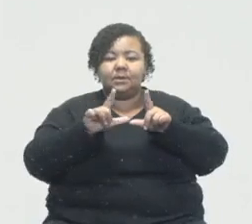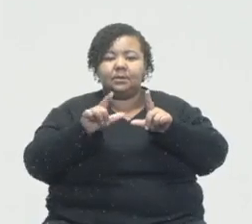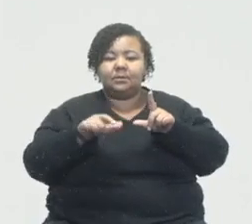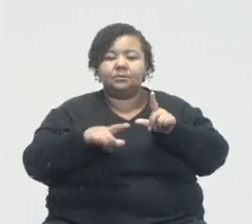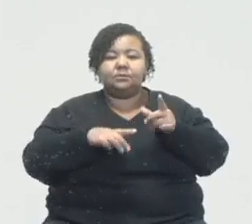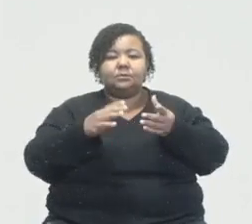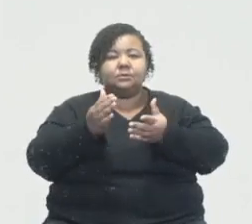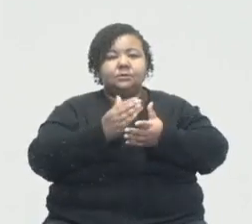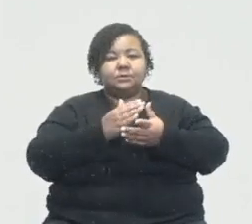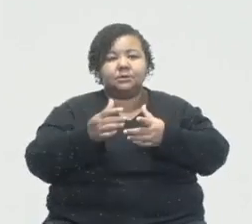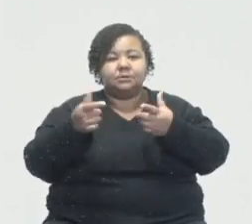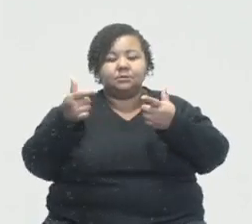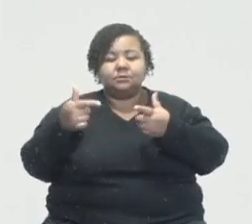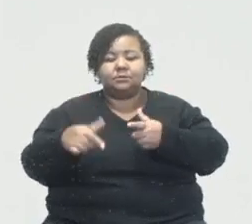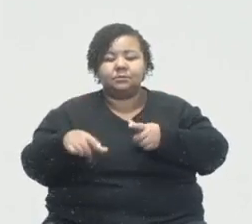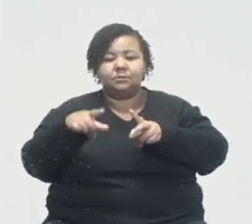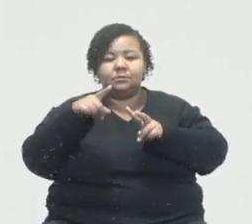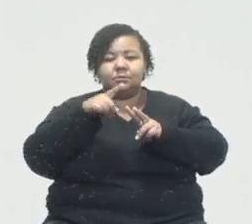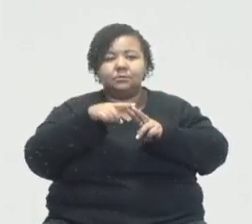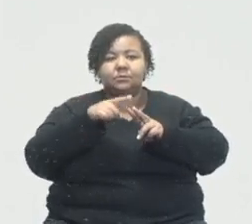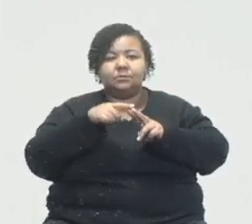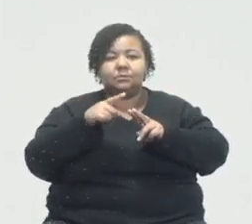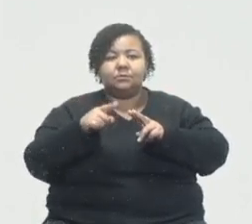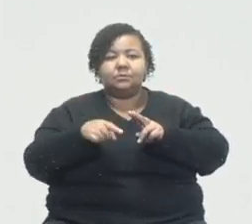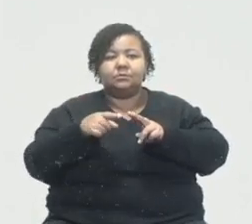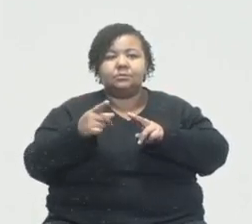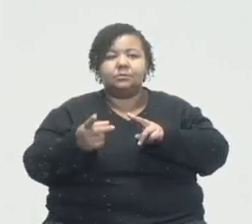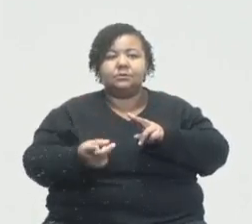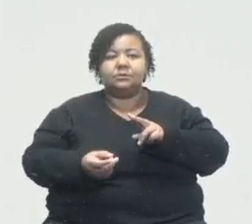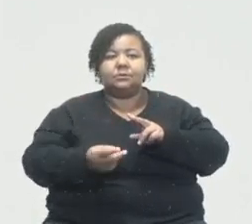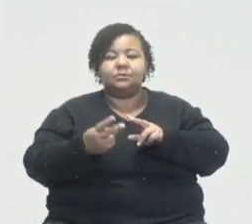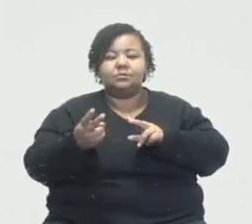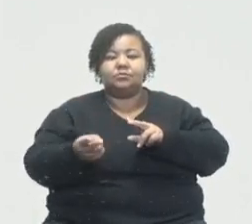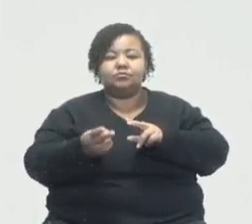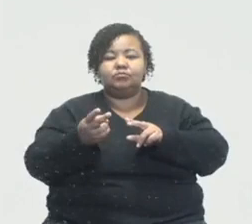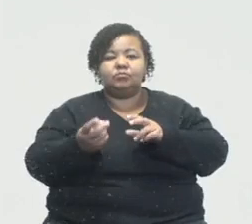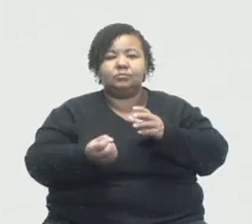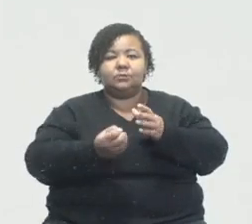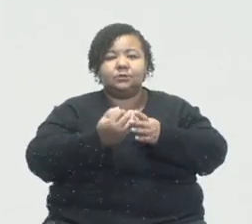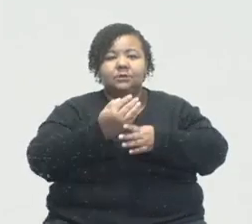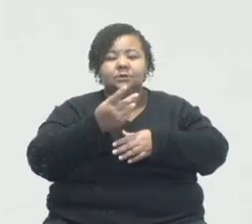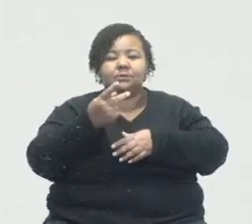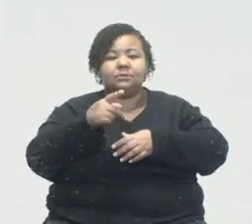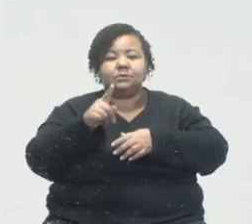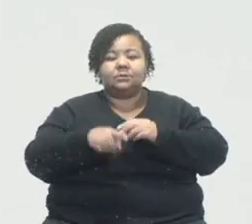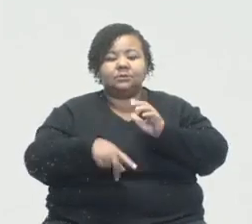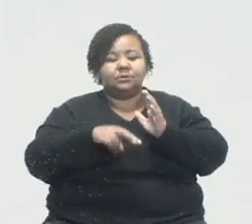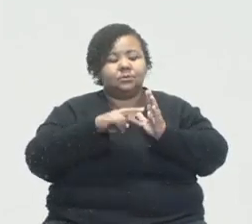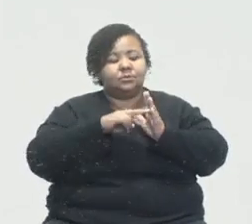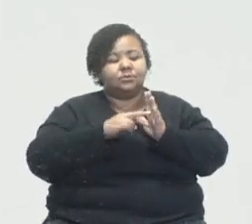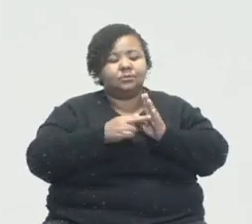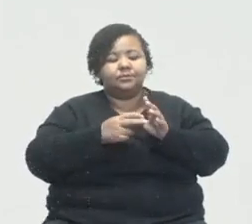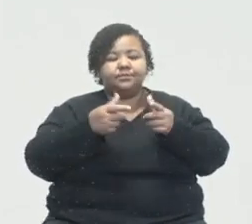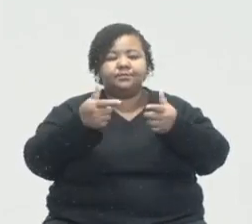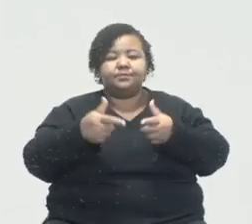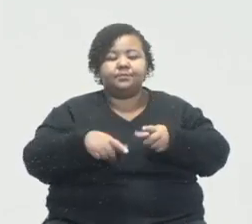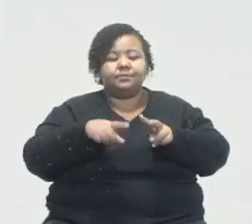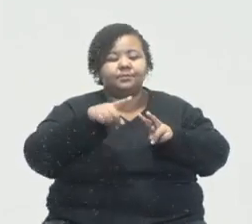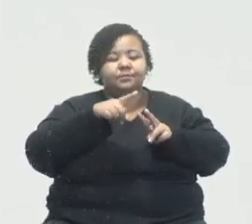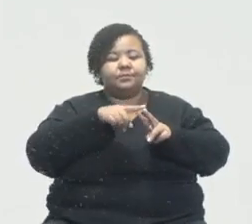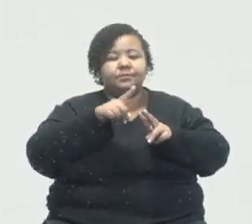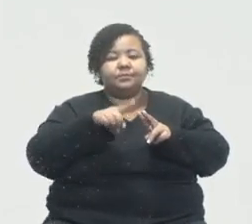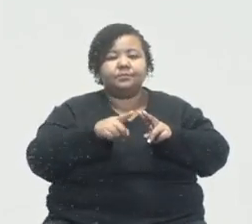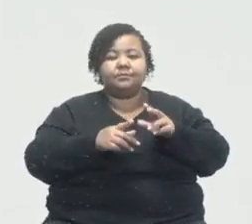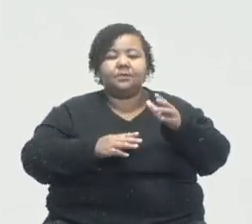vetoriais finitamente gerados. Neste conceito, nós temos que um espaço vetorial V ele é finitamente